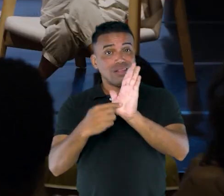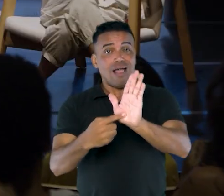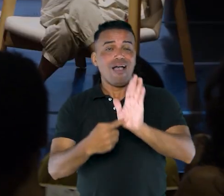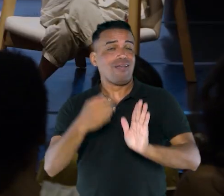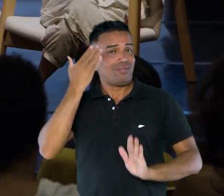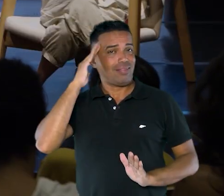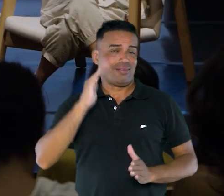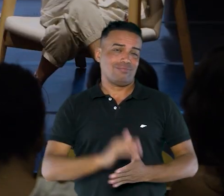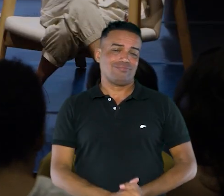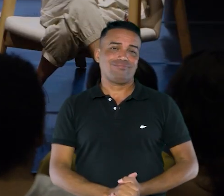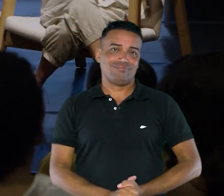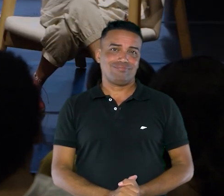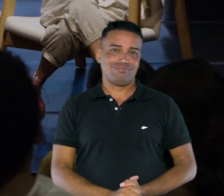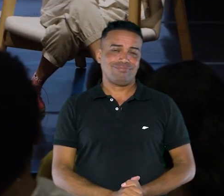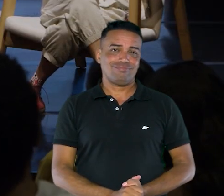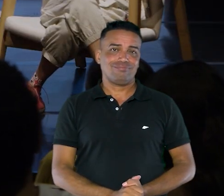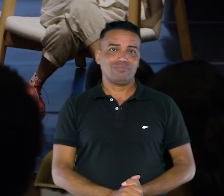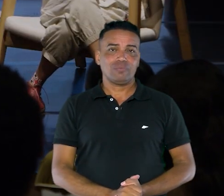Nurit?